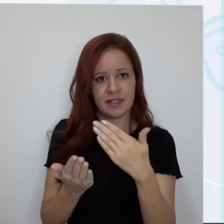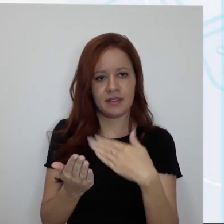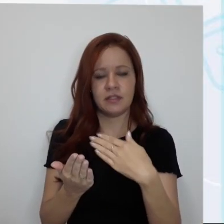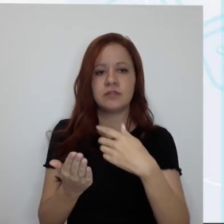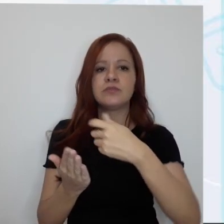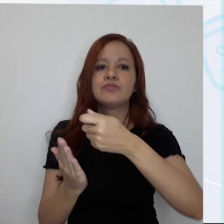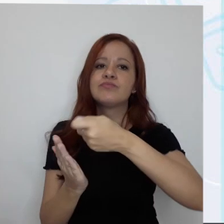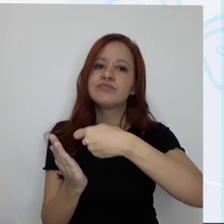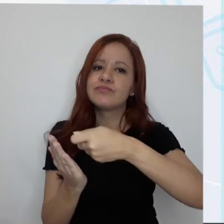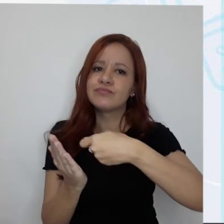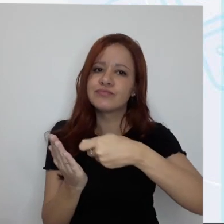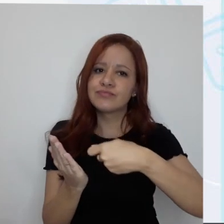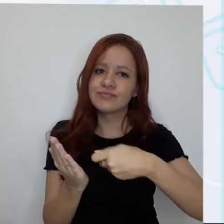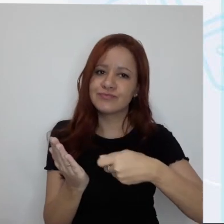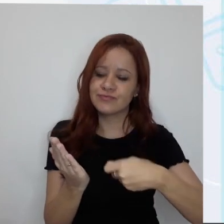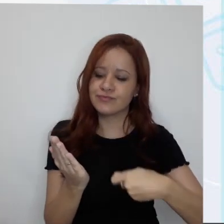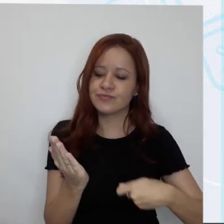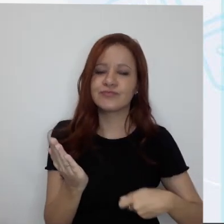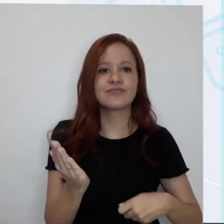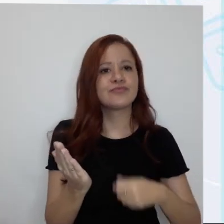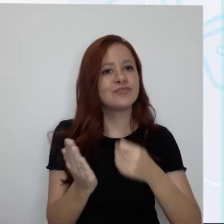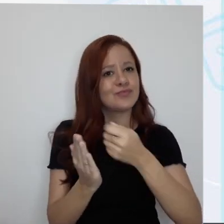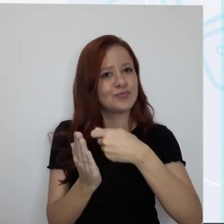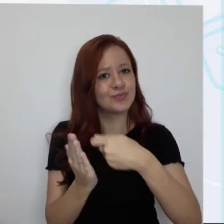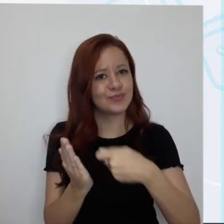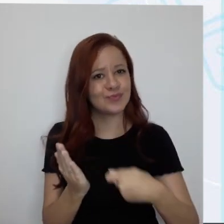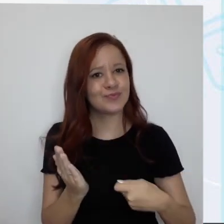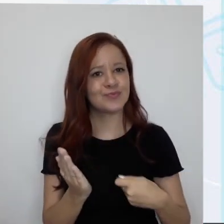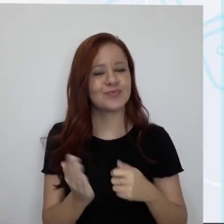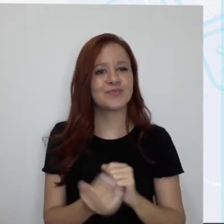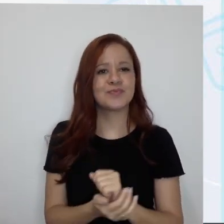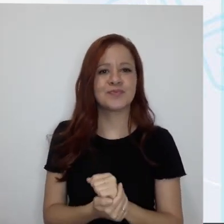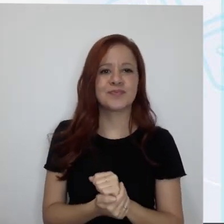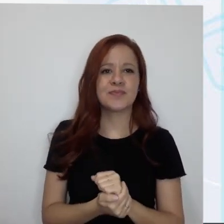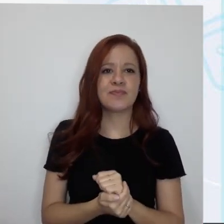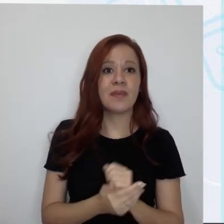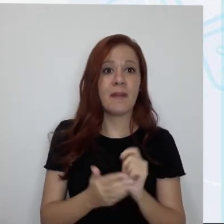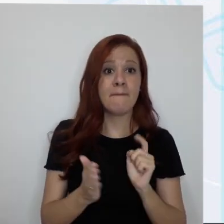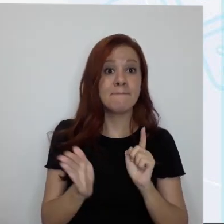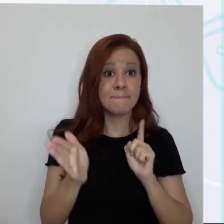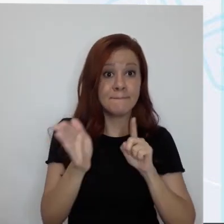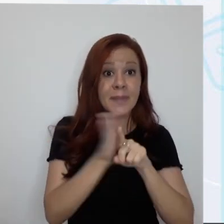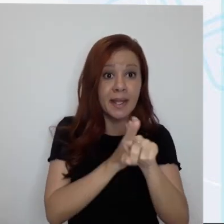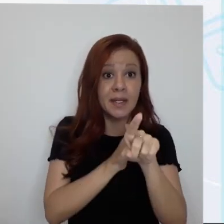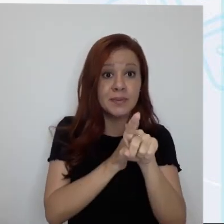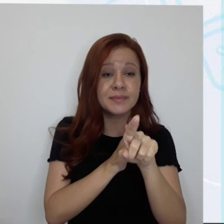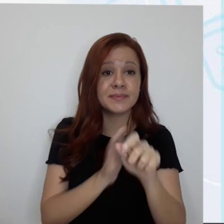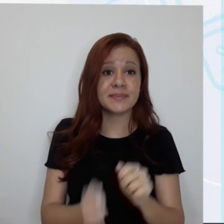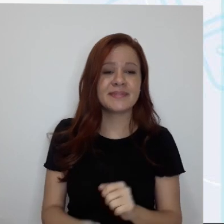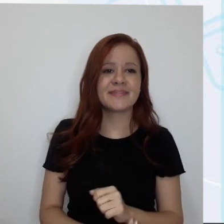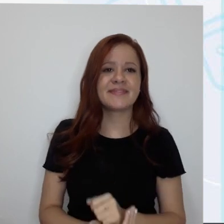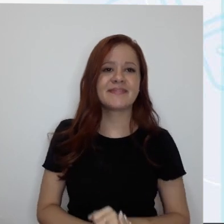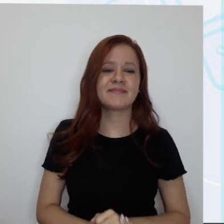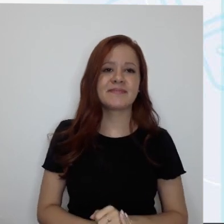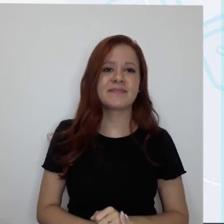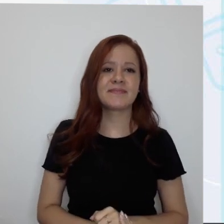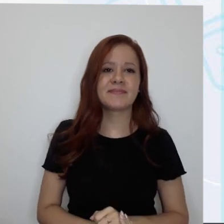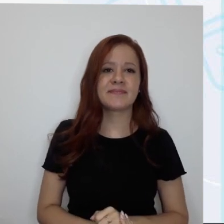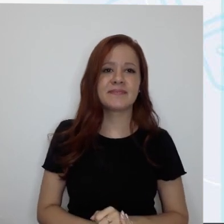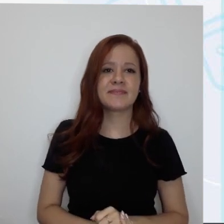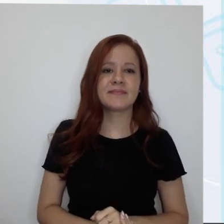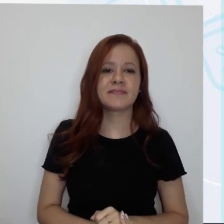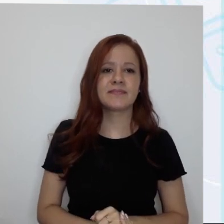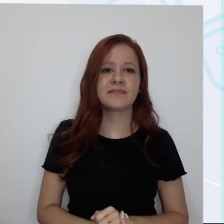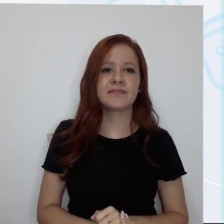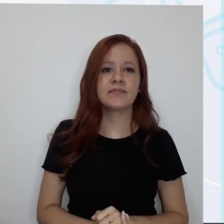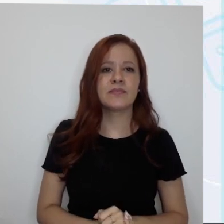vocês vão registrar, vão escrever, vão responder, né, a essa seguinte pergunta. Quando